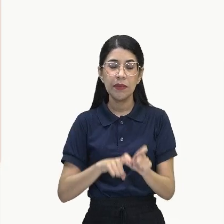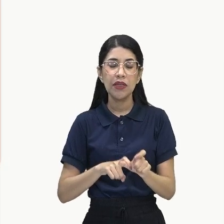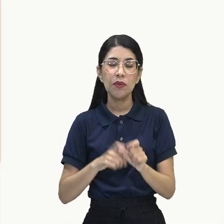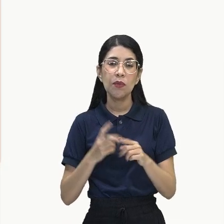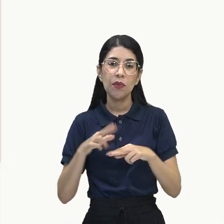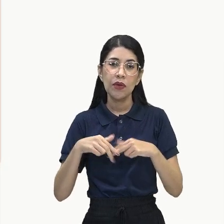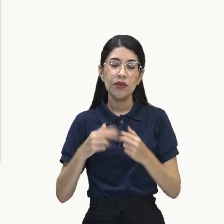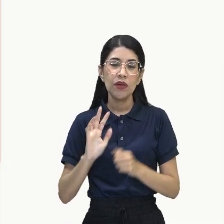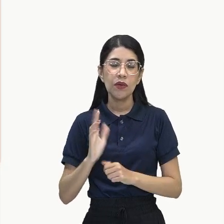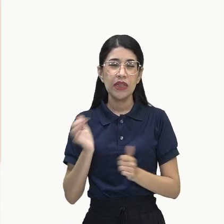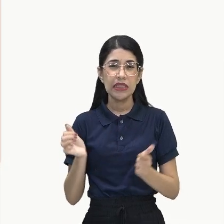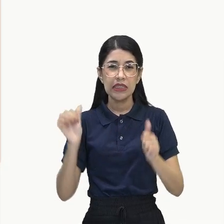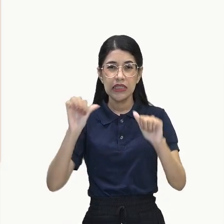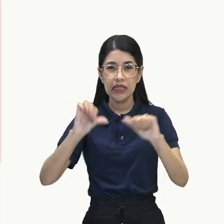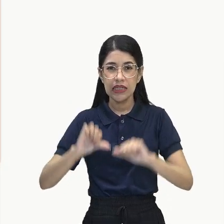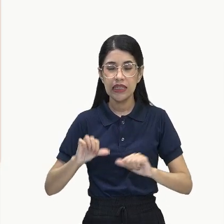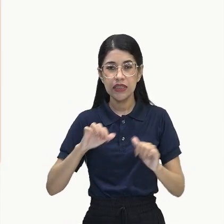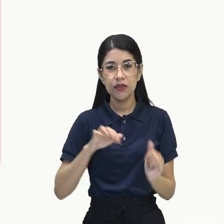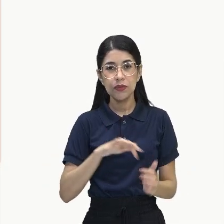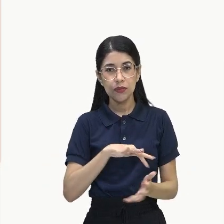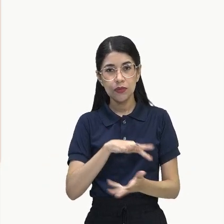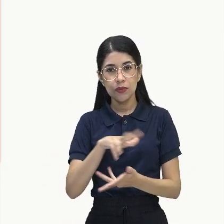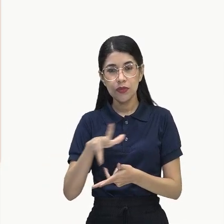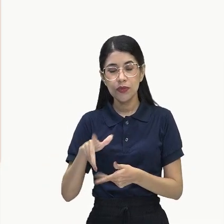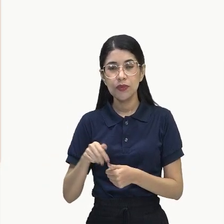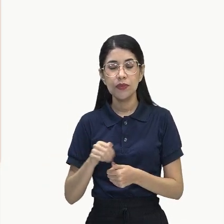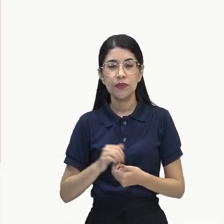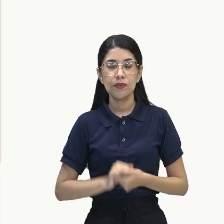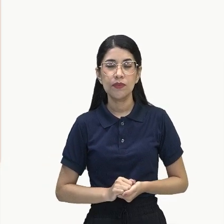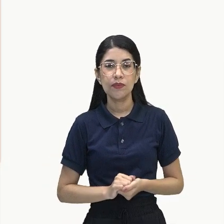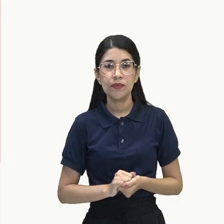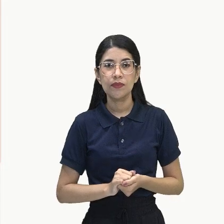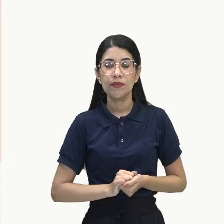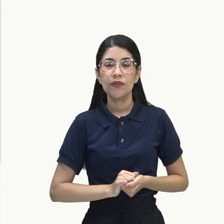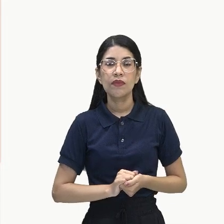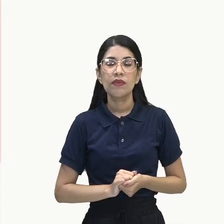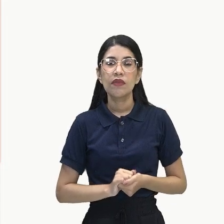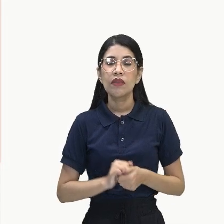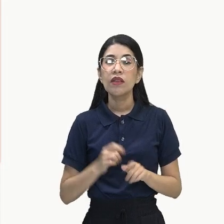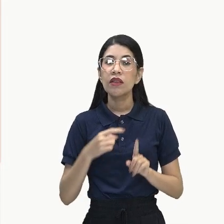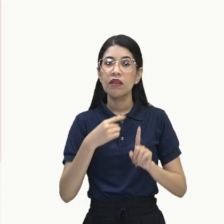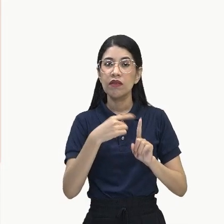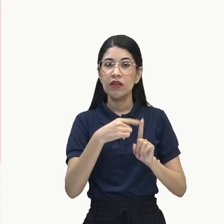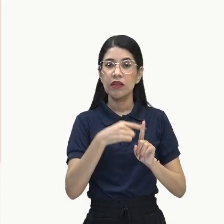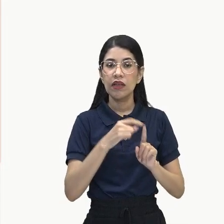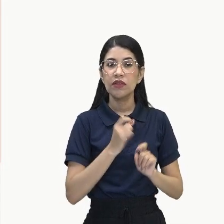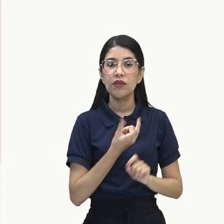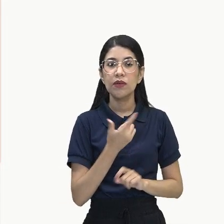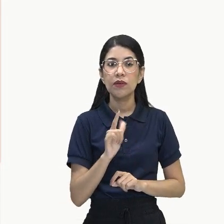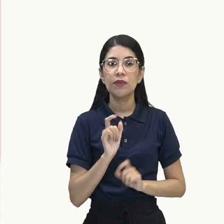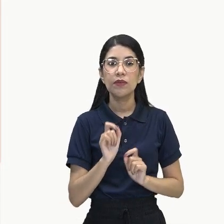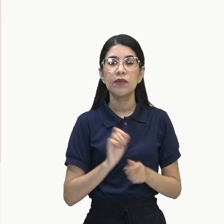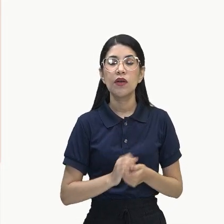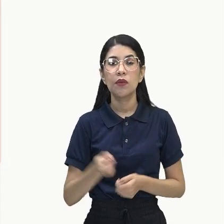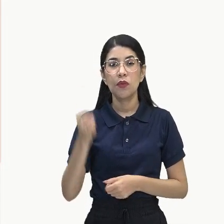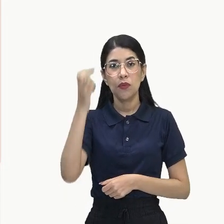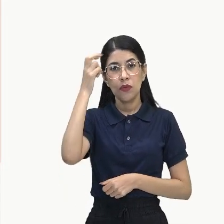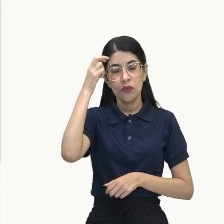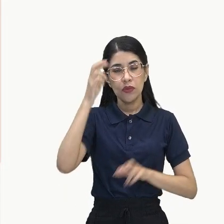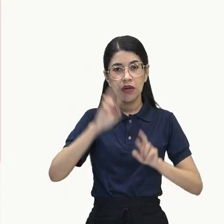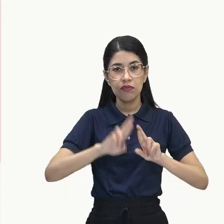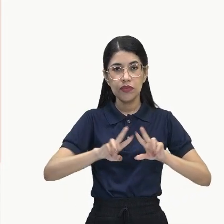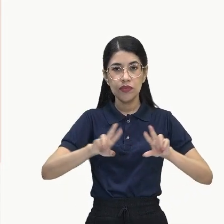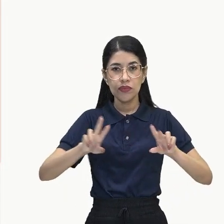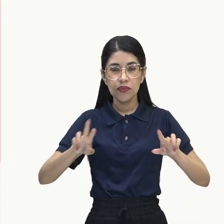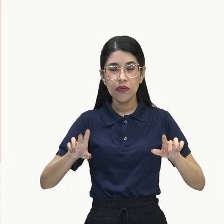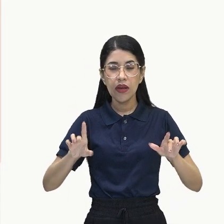crises internacionais mais constantes. Vantagem da globalização. Culturas diversas se